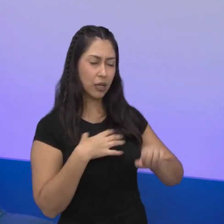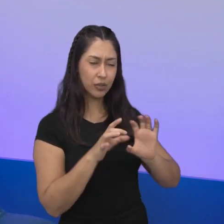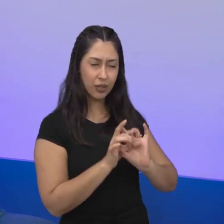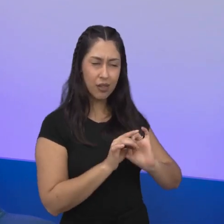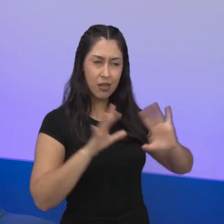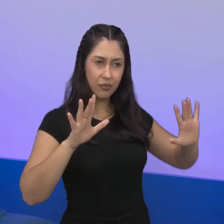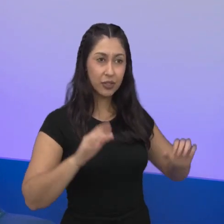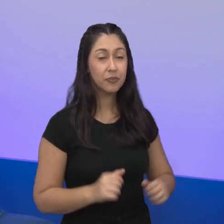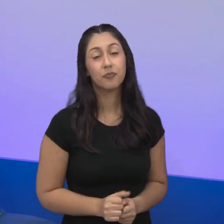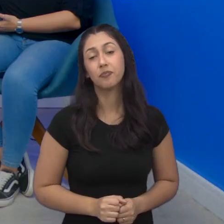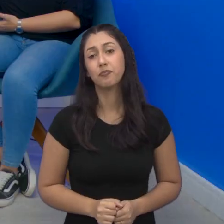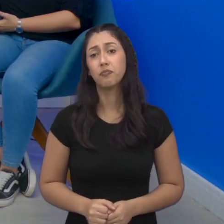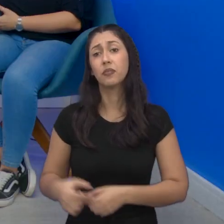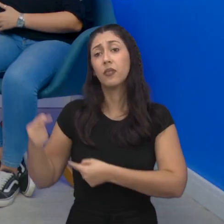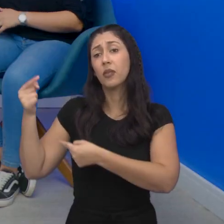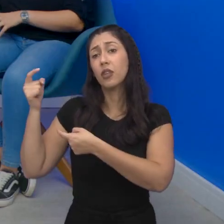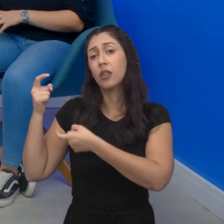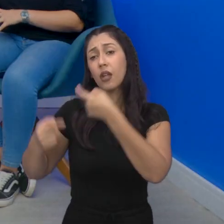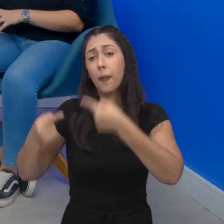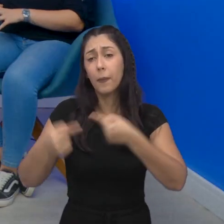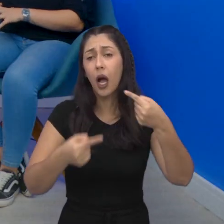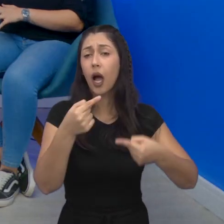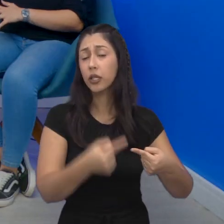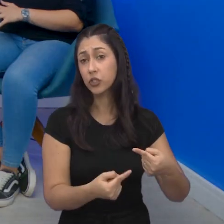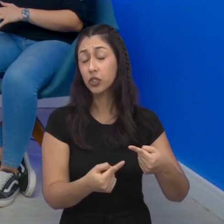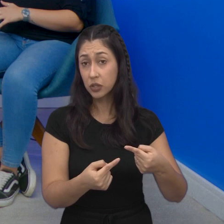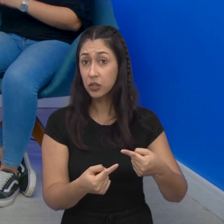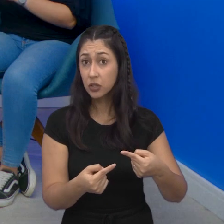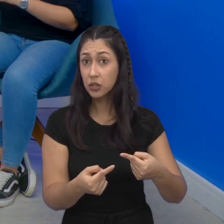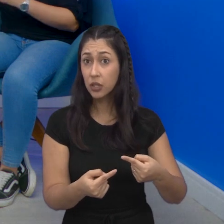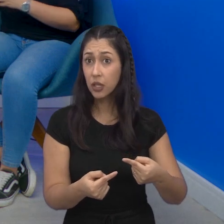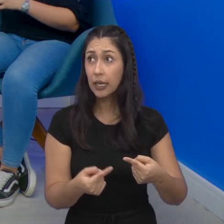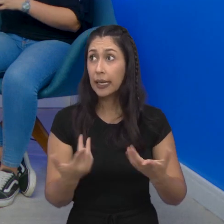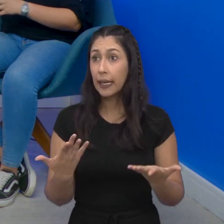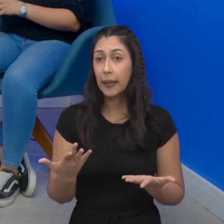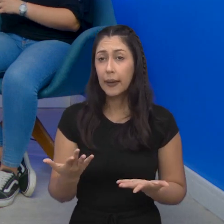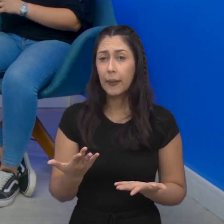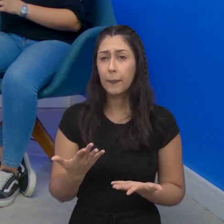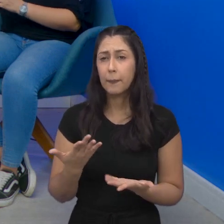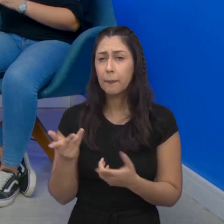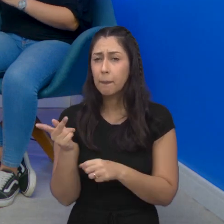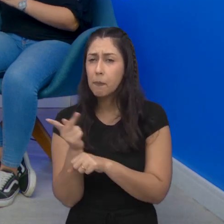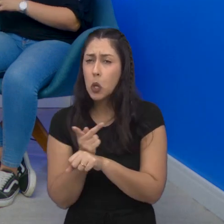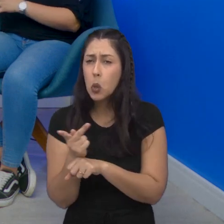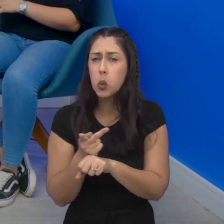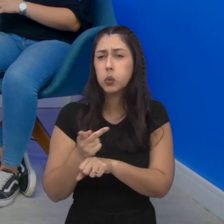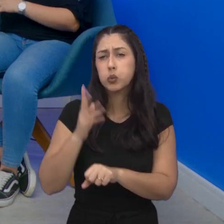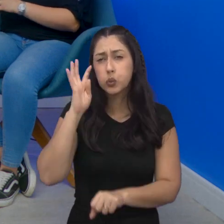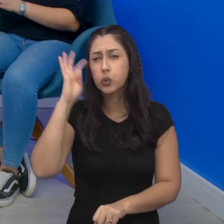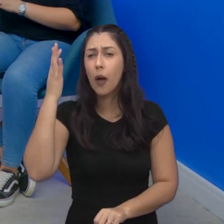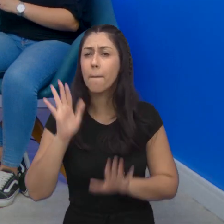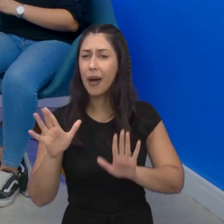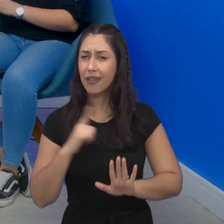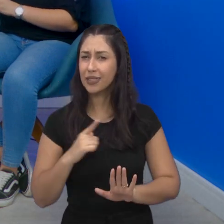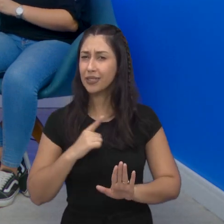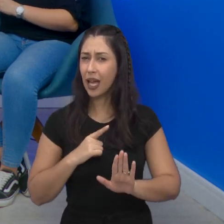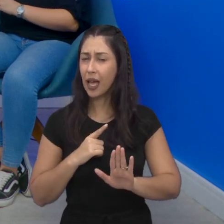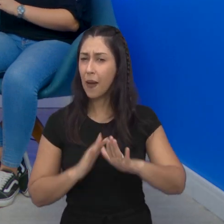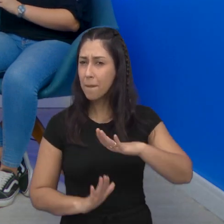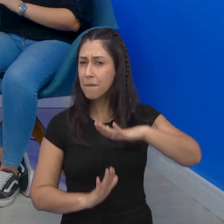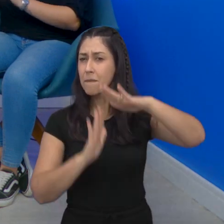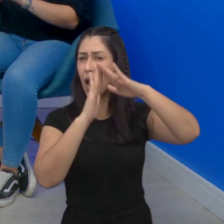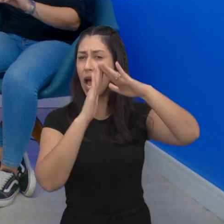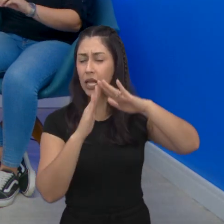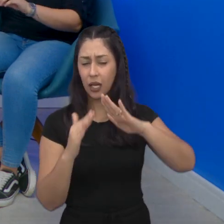seja cada um dos membros. Nesses debates são procuradas soluções, né? E aí são definidas metas específicas,